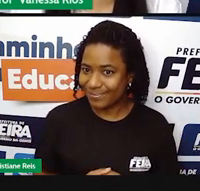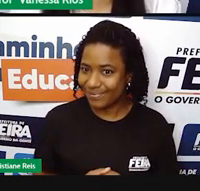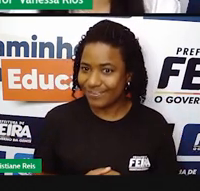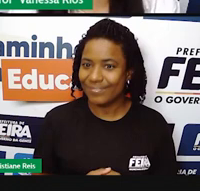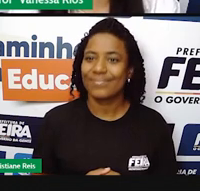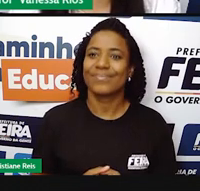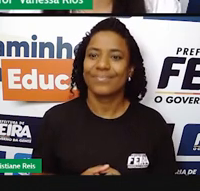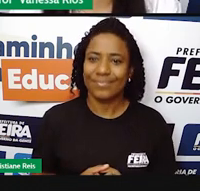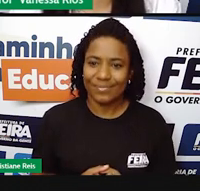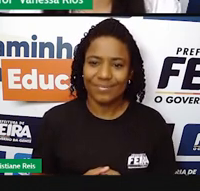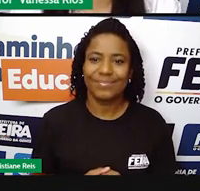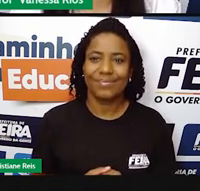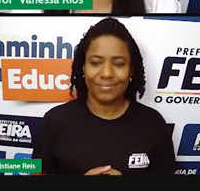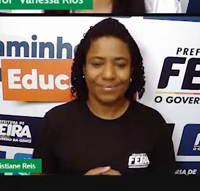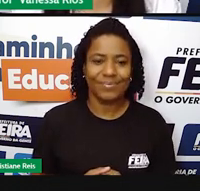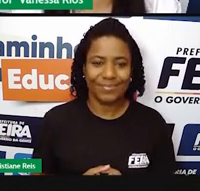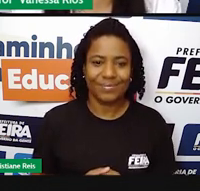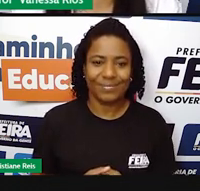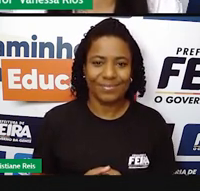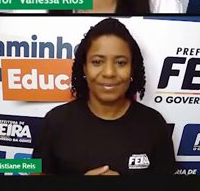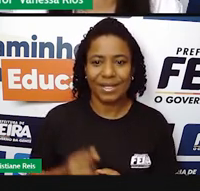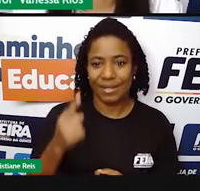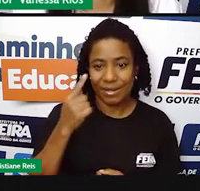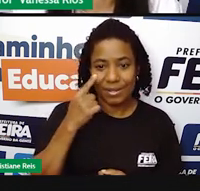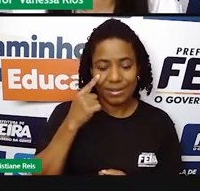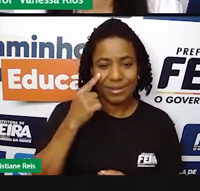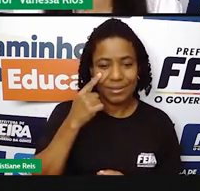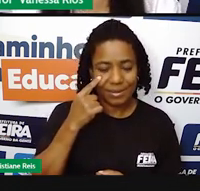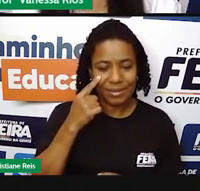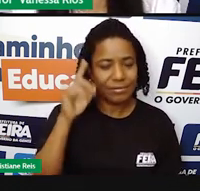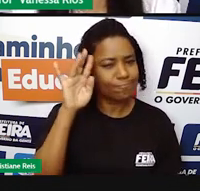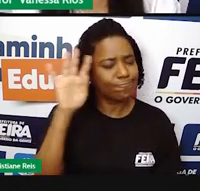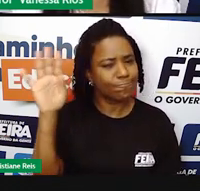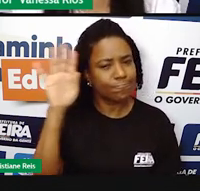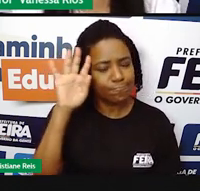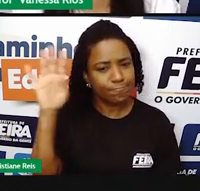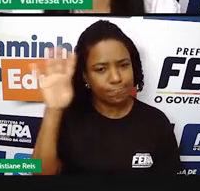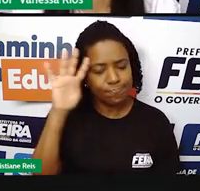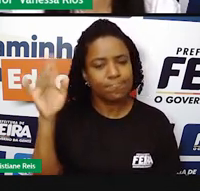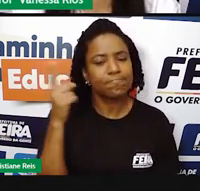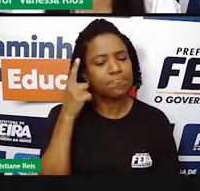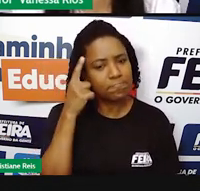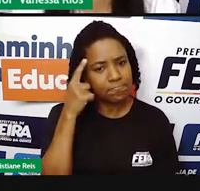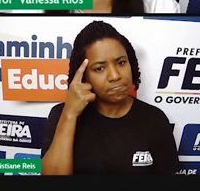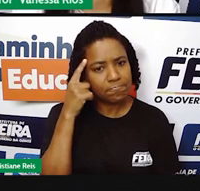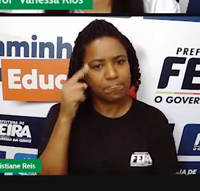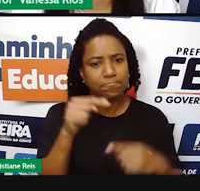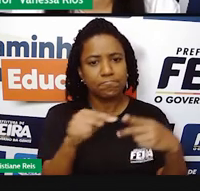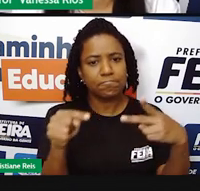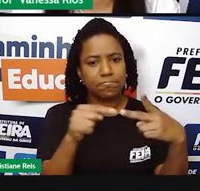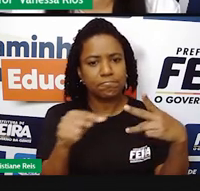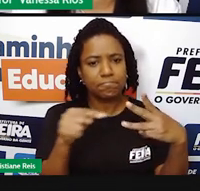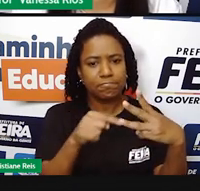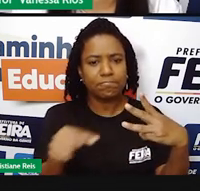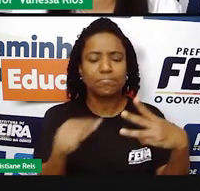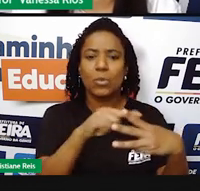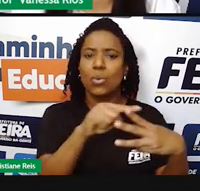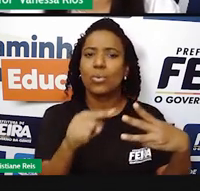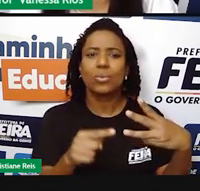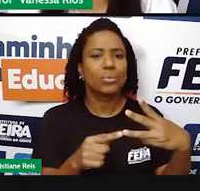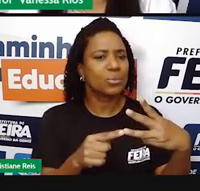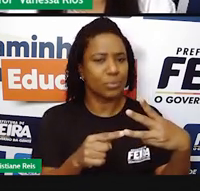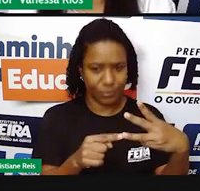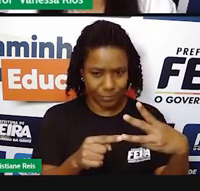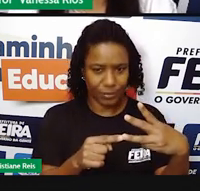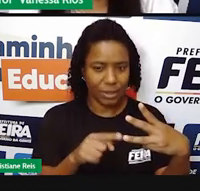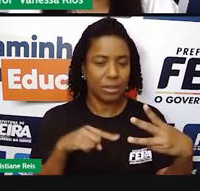E aí a Pró volta aqui, fazendo aqui um pensamento, uma reflexão em relação a esses questionamentos. Quando a gente pensa